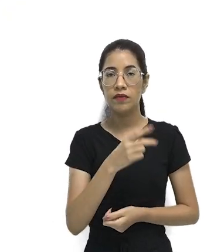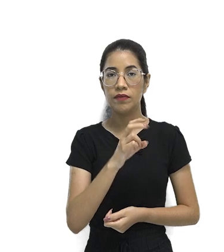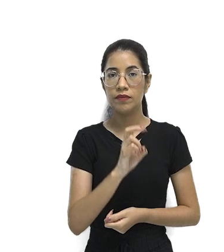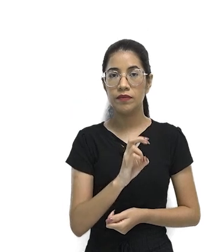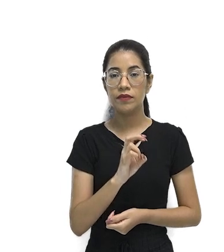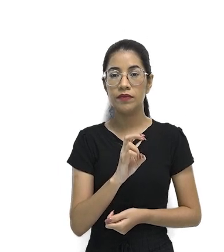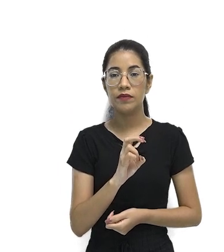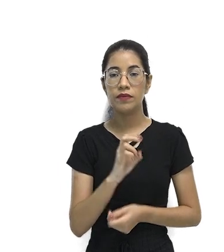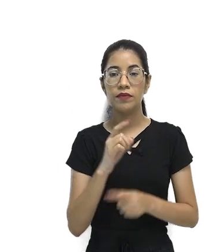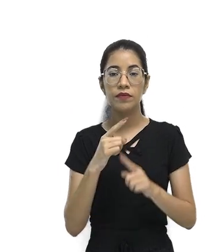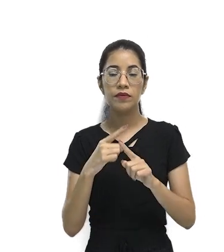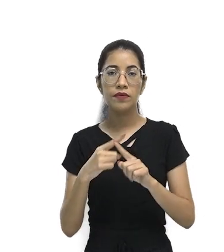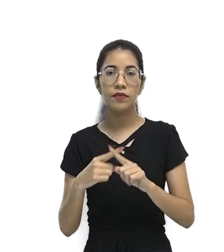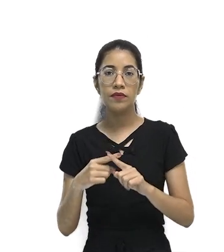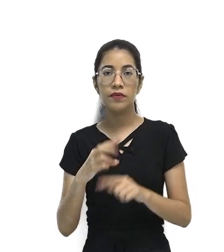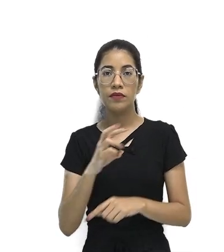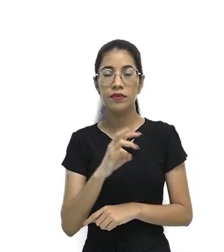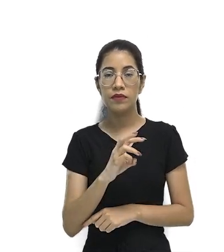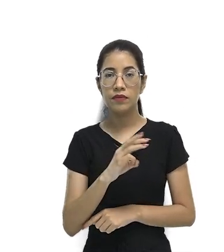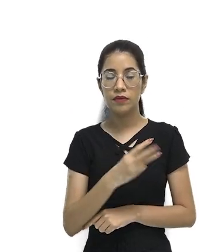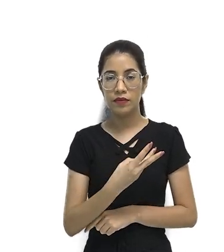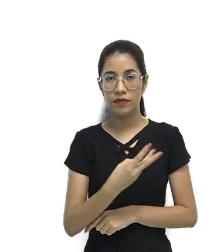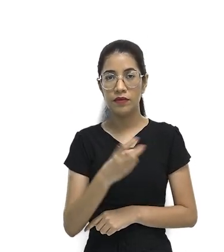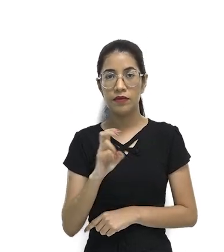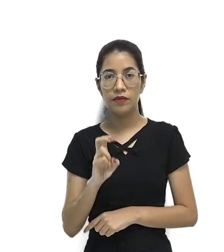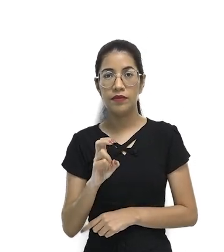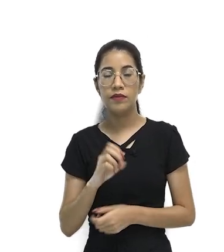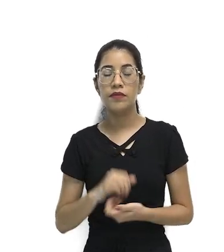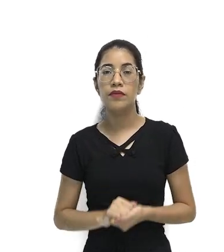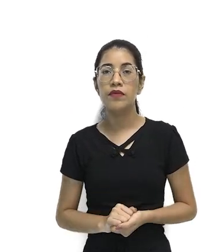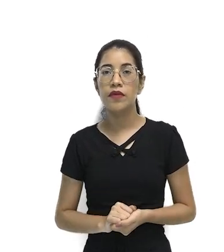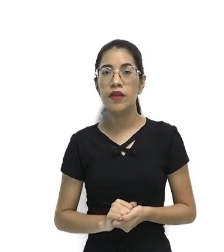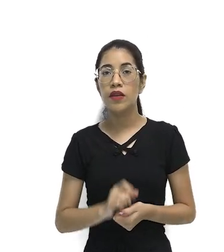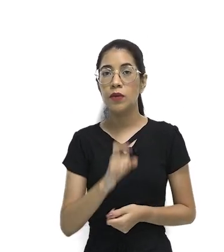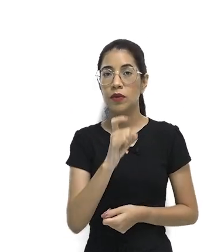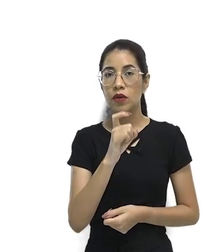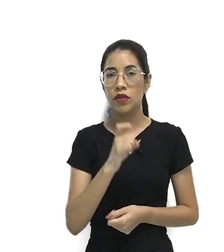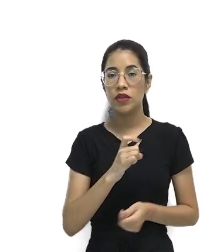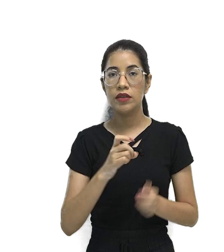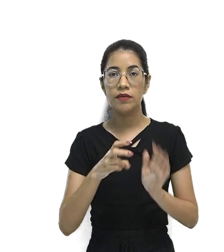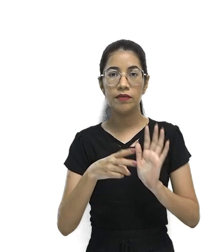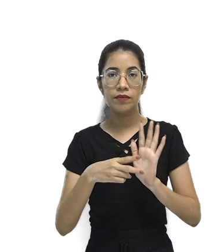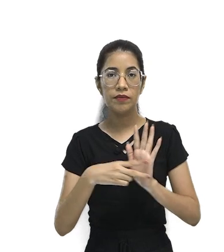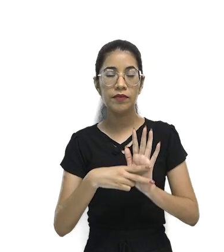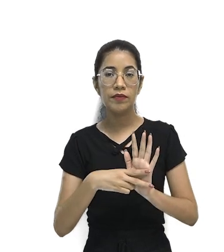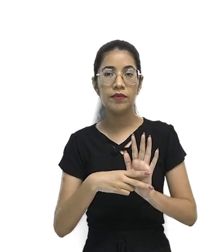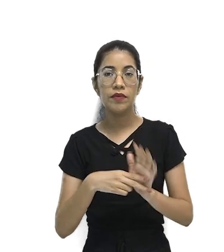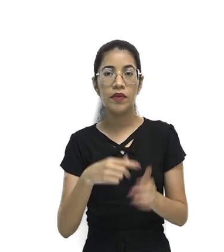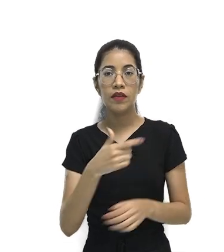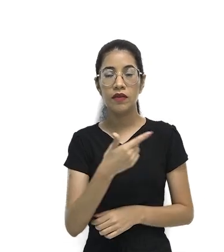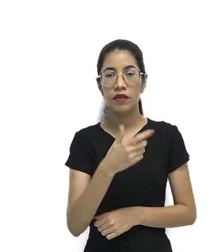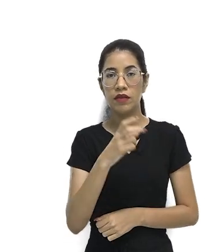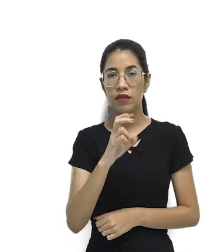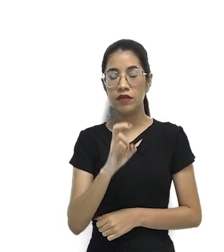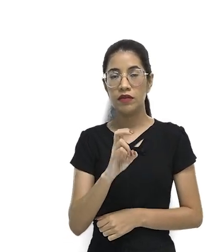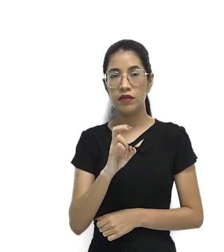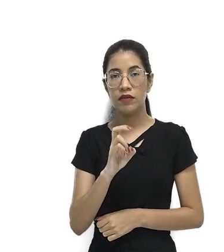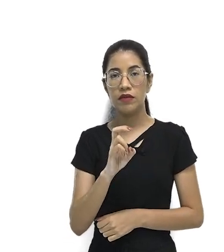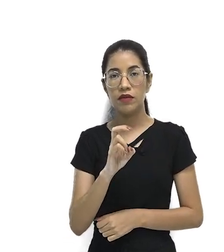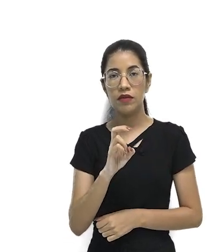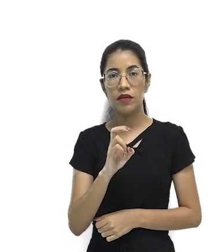25 vezes 35. Então, x é igual a 25